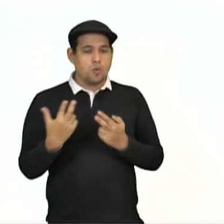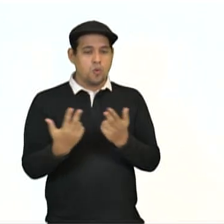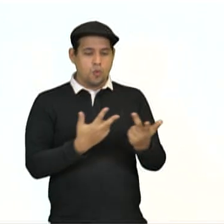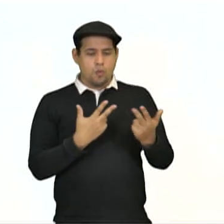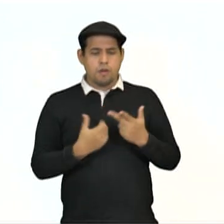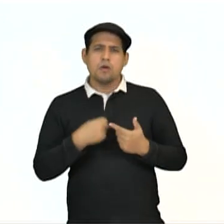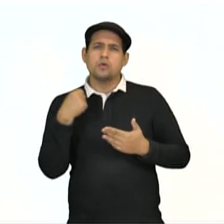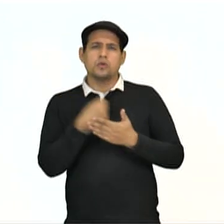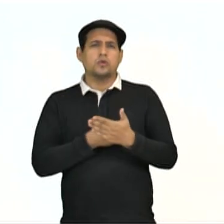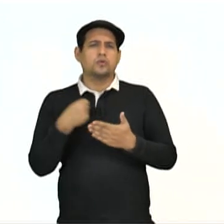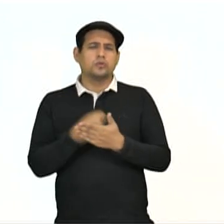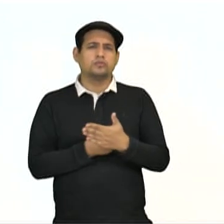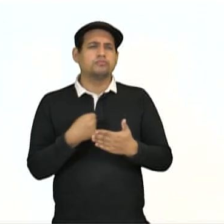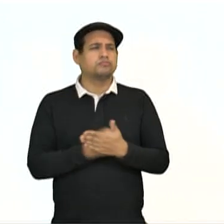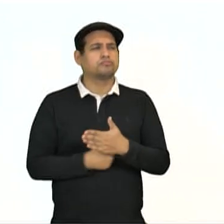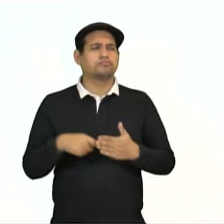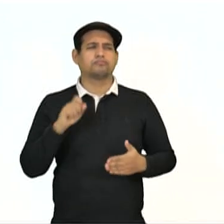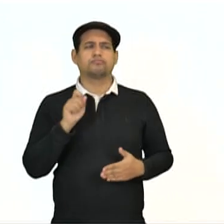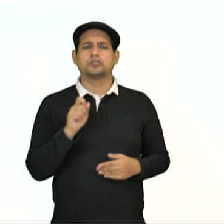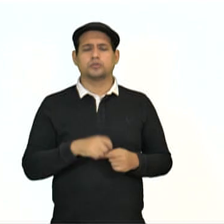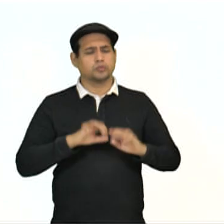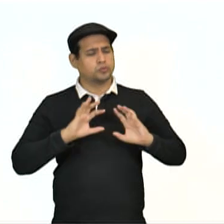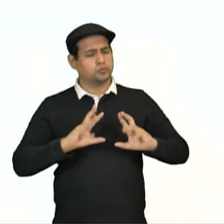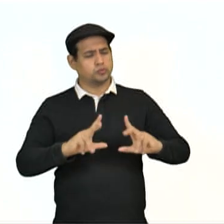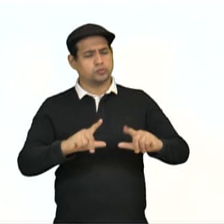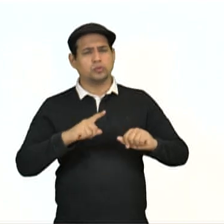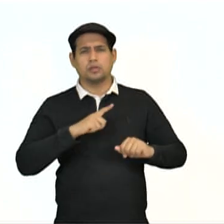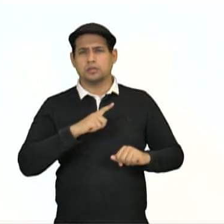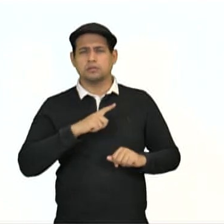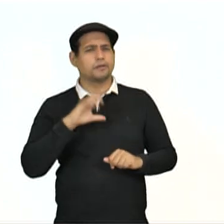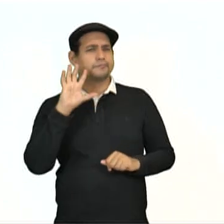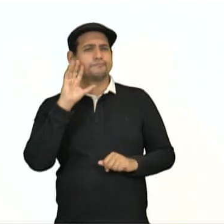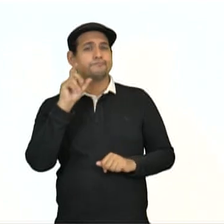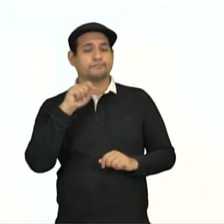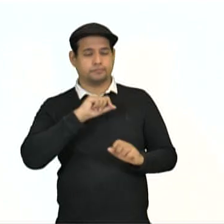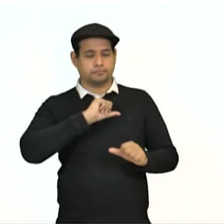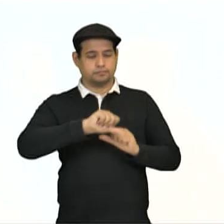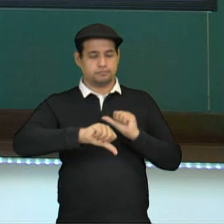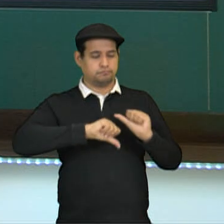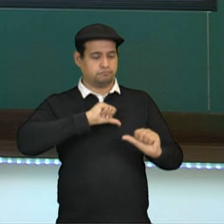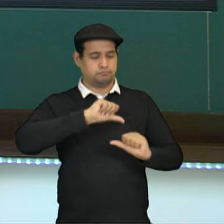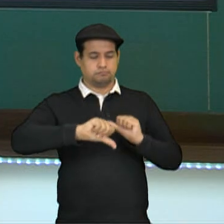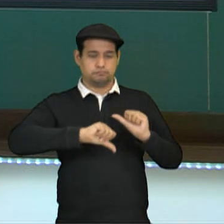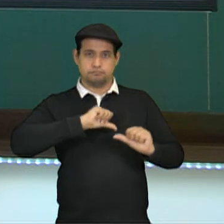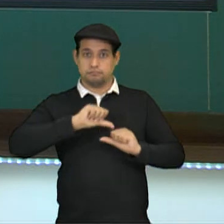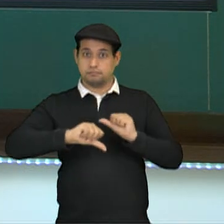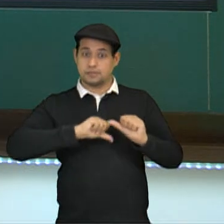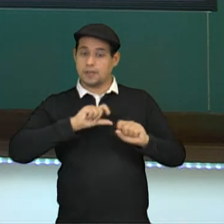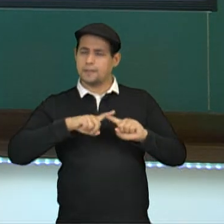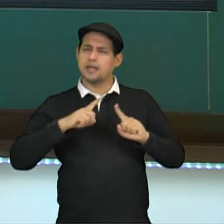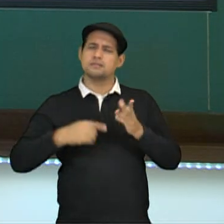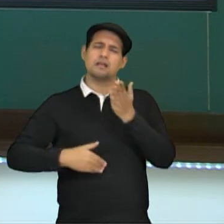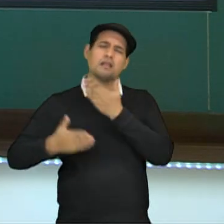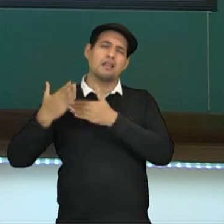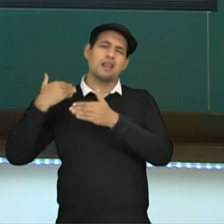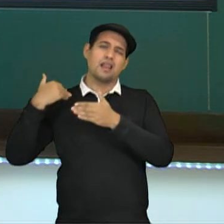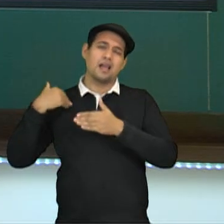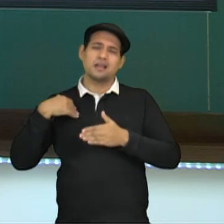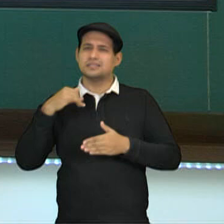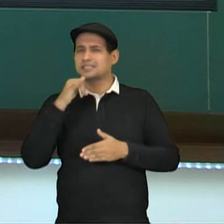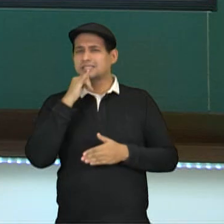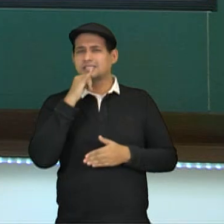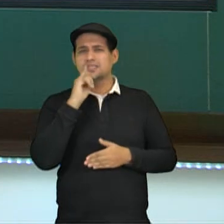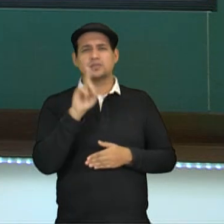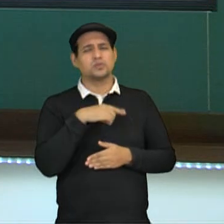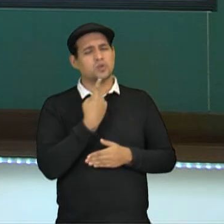né, defendiam que em tudo que existia, aconteciam mudanças. Isso desde o relevo, o